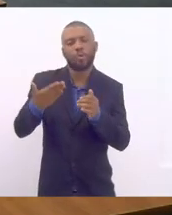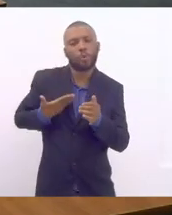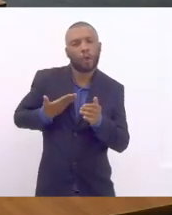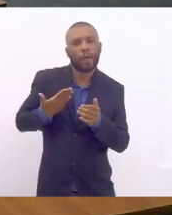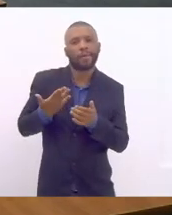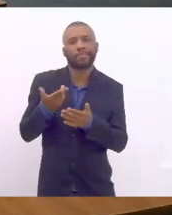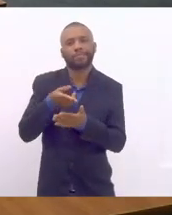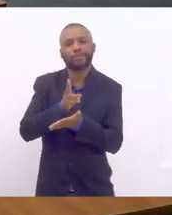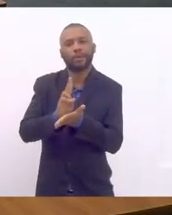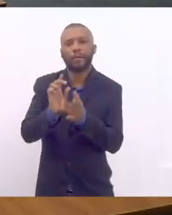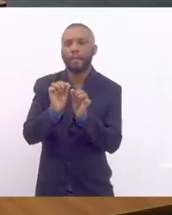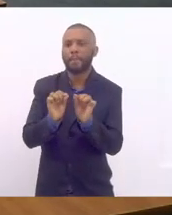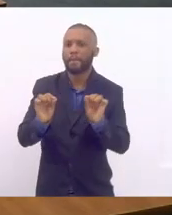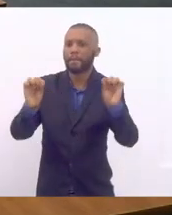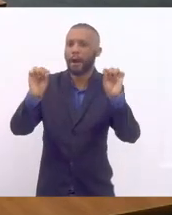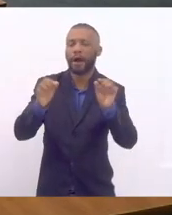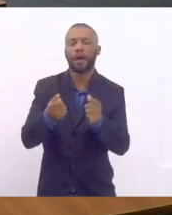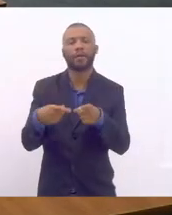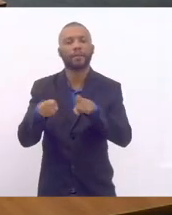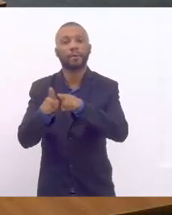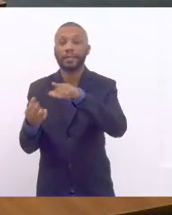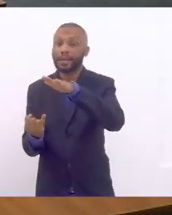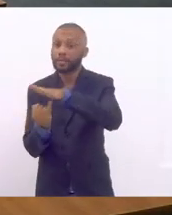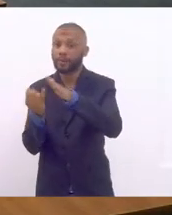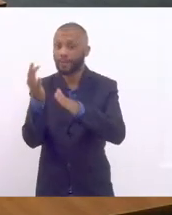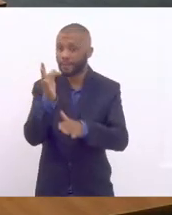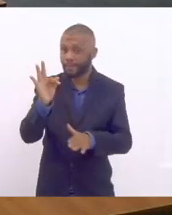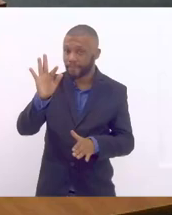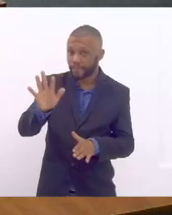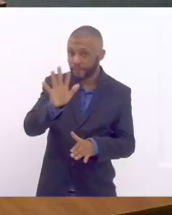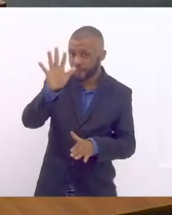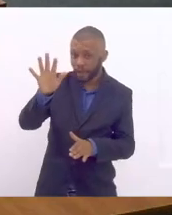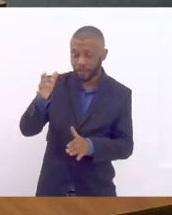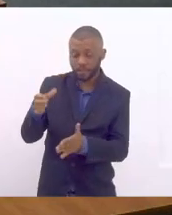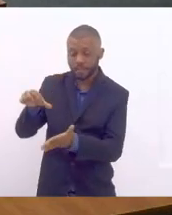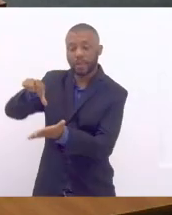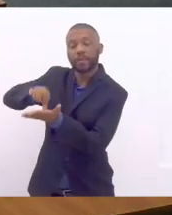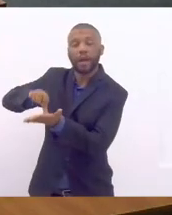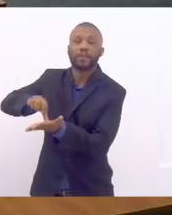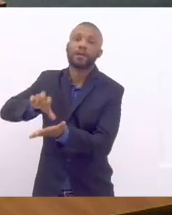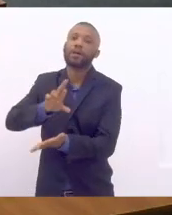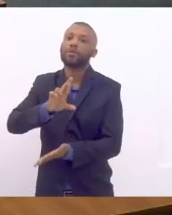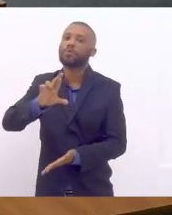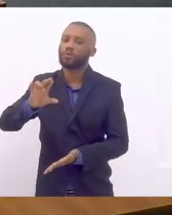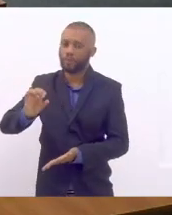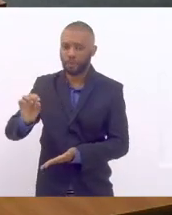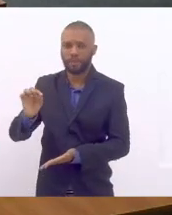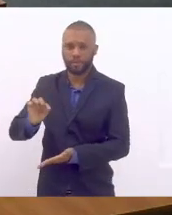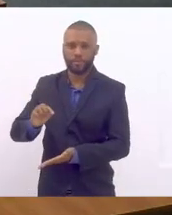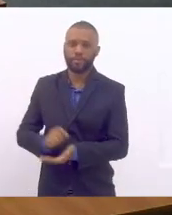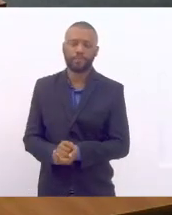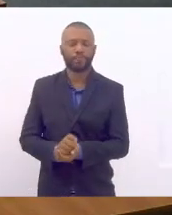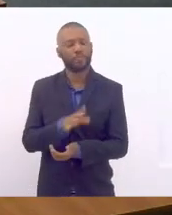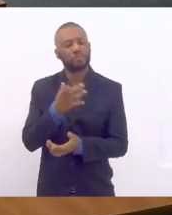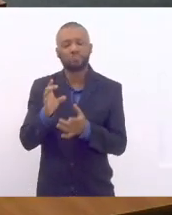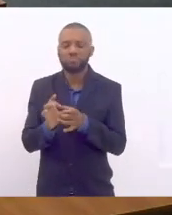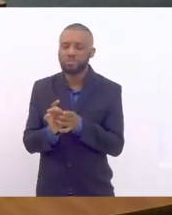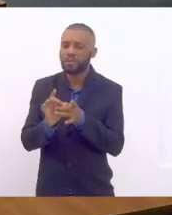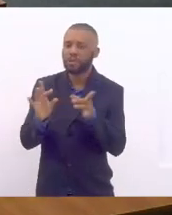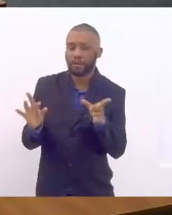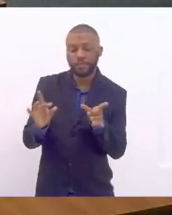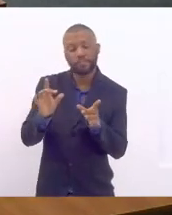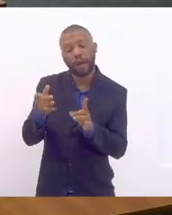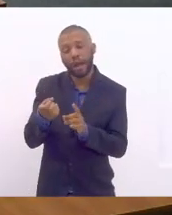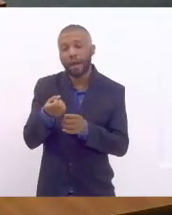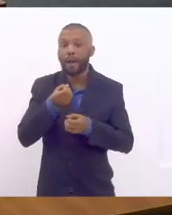Universidades e das outras instituições federais do Estado do Rio de Janeiro é estou aqui à disposição para